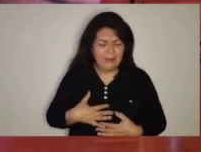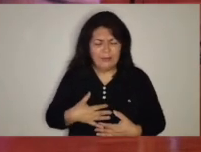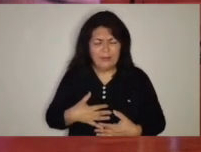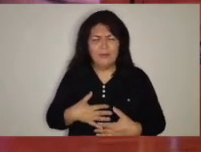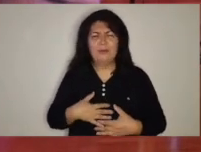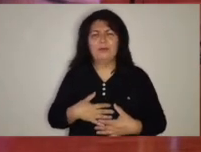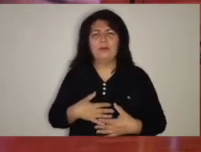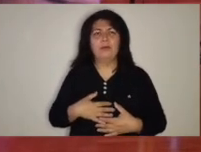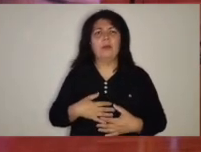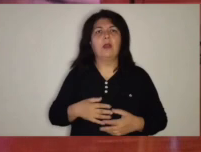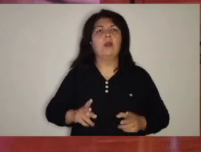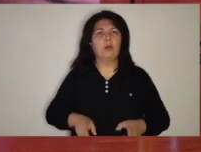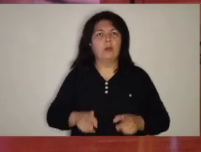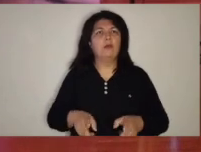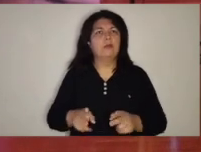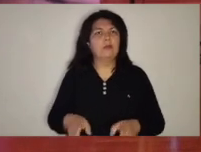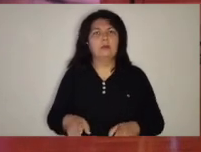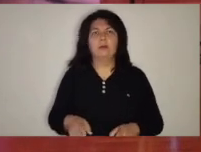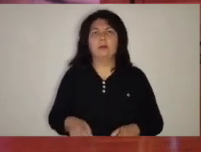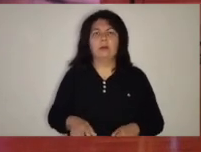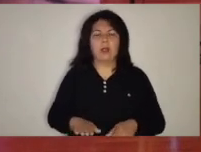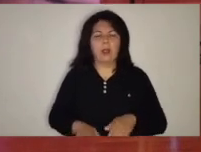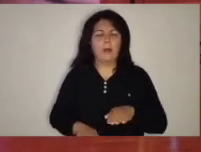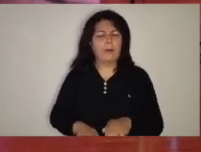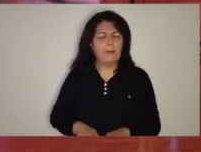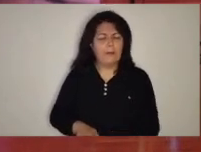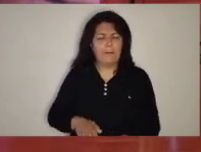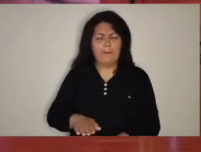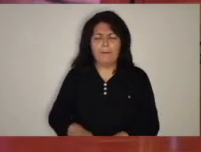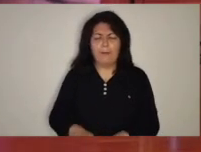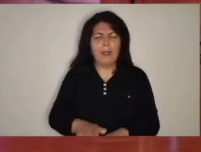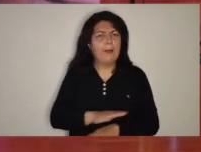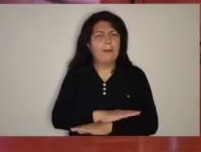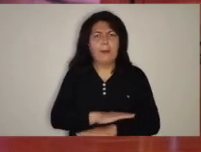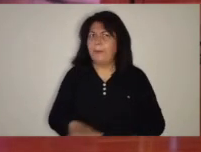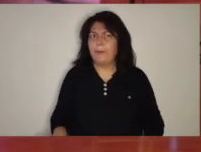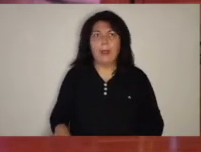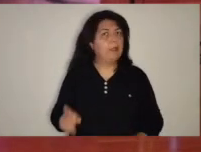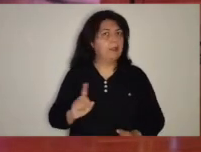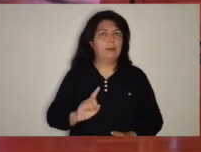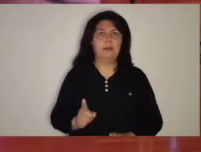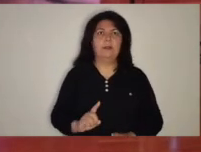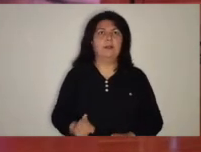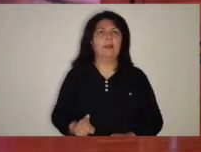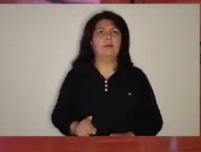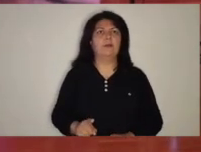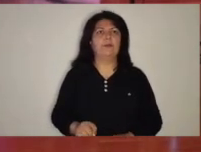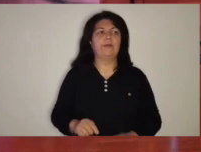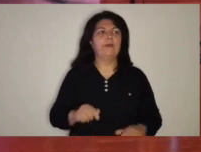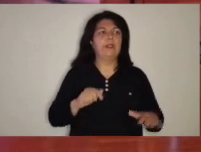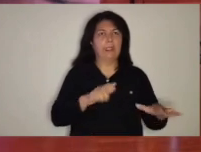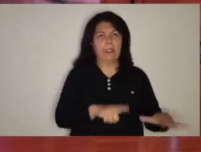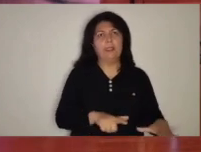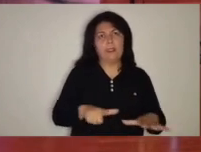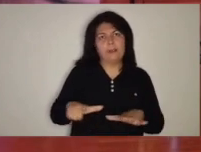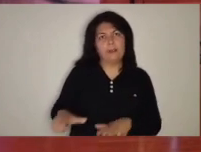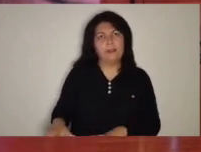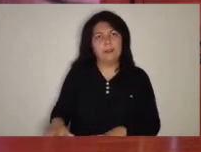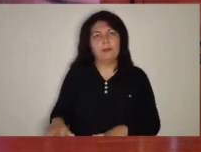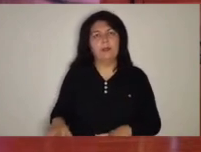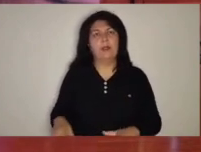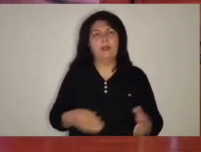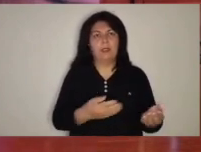continue, não pare. E essa semana eu te convido a orar por aquelas pessoas que